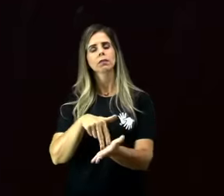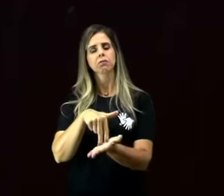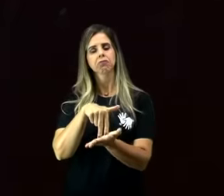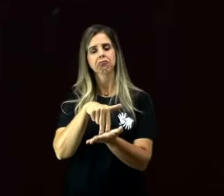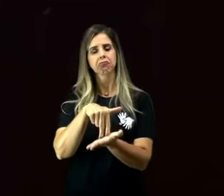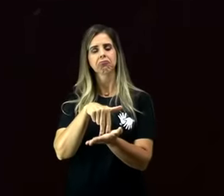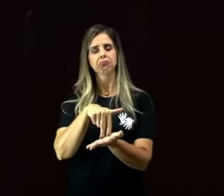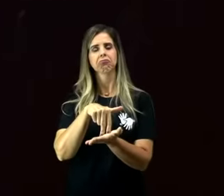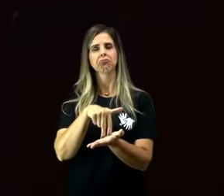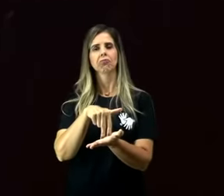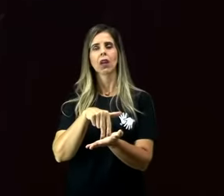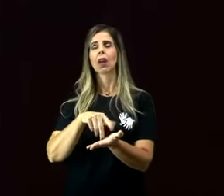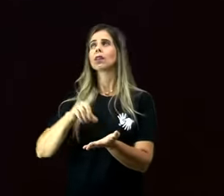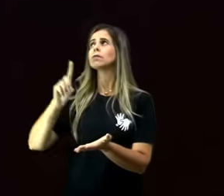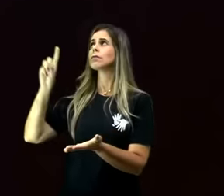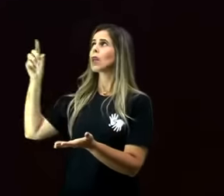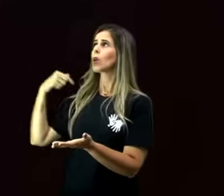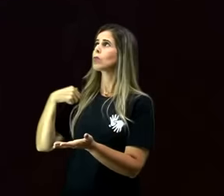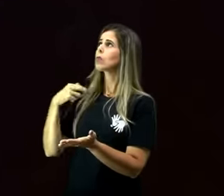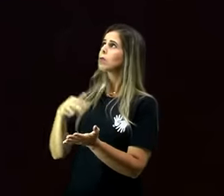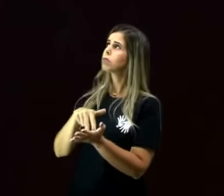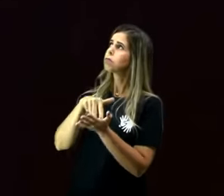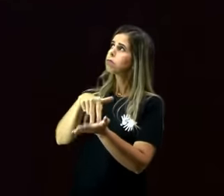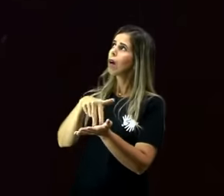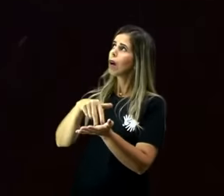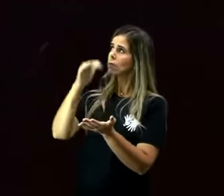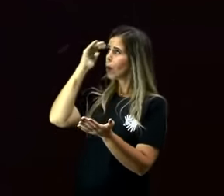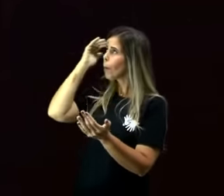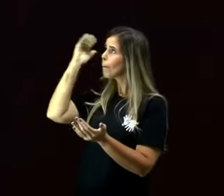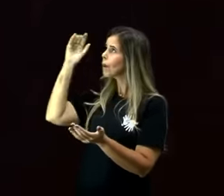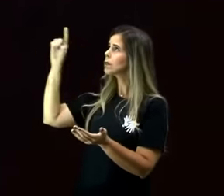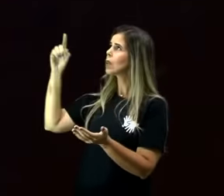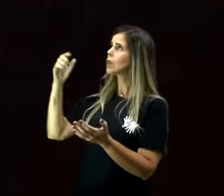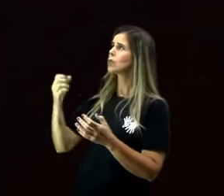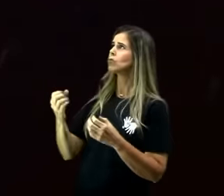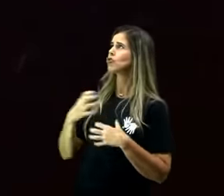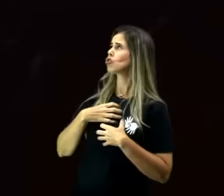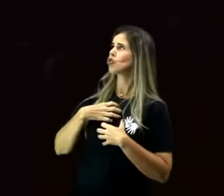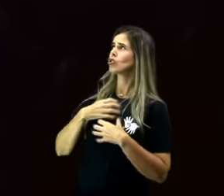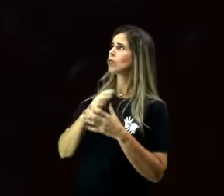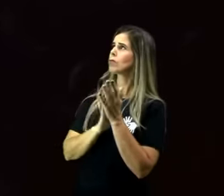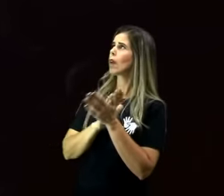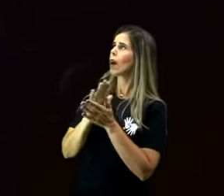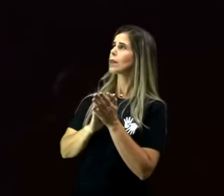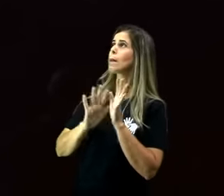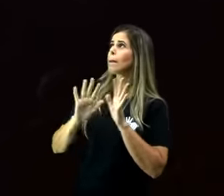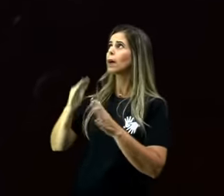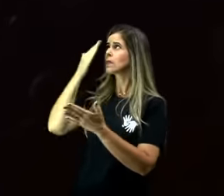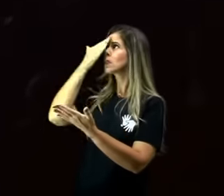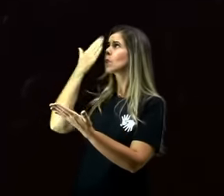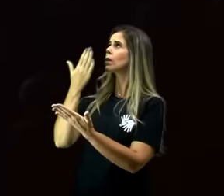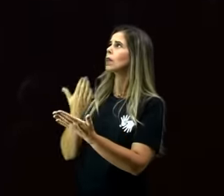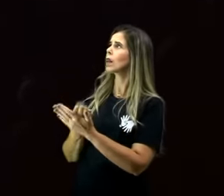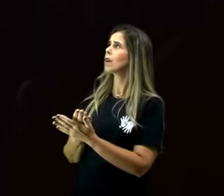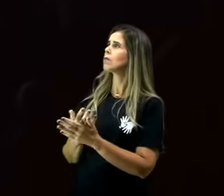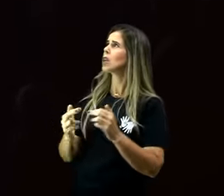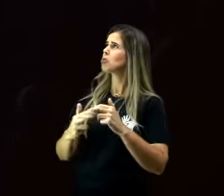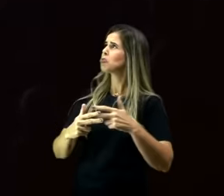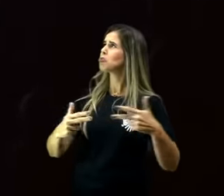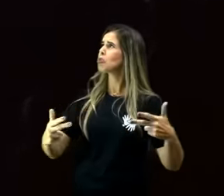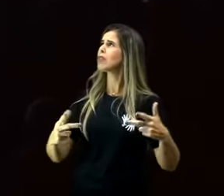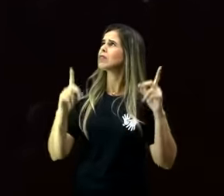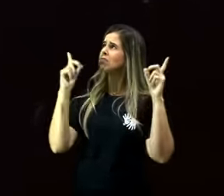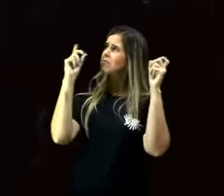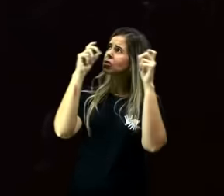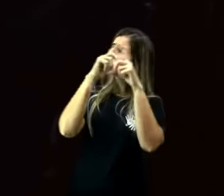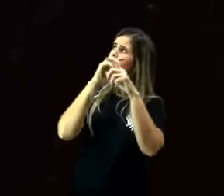estou sentindo. Estou sentindo nada, mas tenho convicção nessa palavra. Não é porque eu sinto, é porque eu creio. As coisas não estão do jeito que eu queria, mas eu decidi